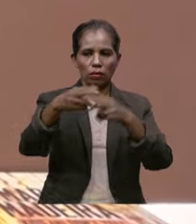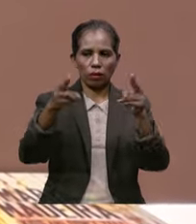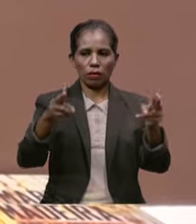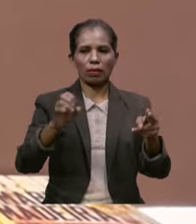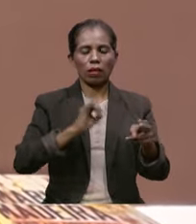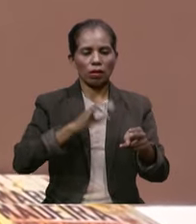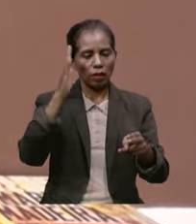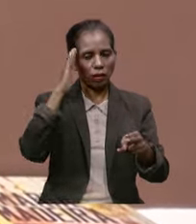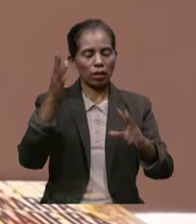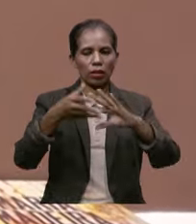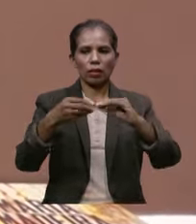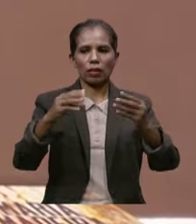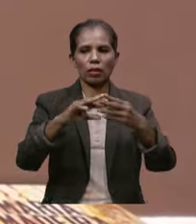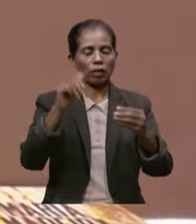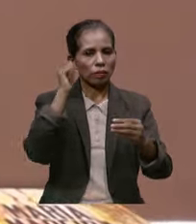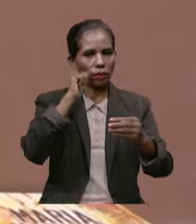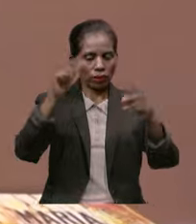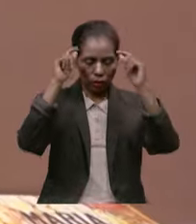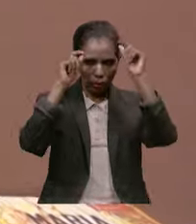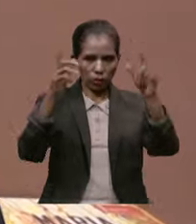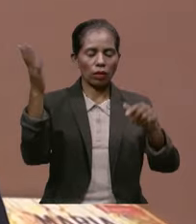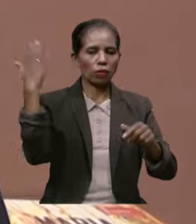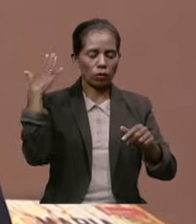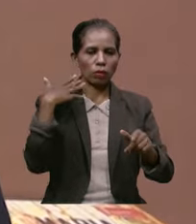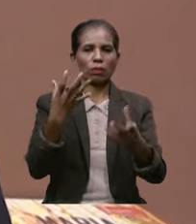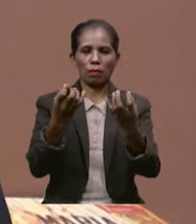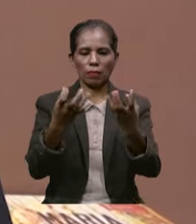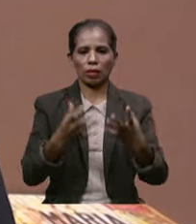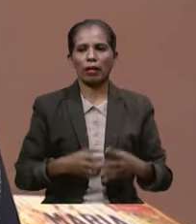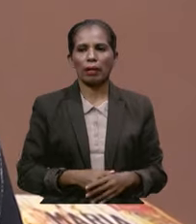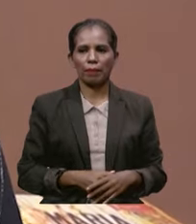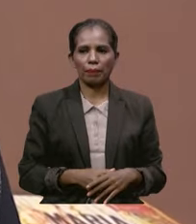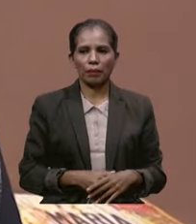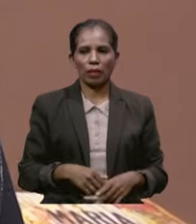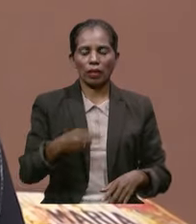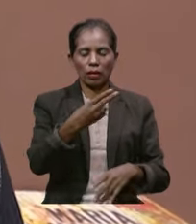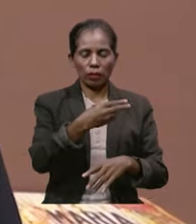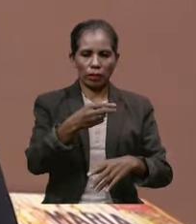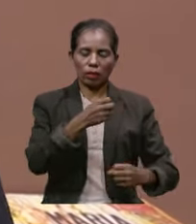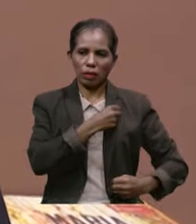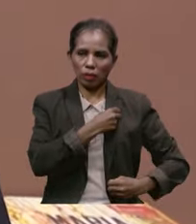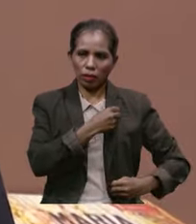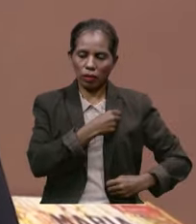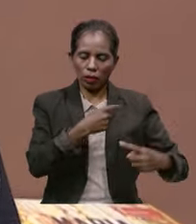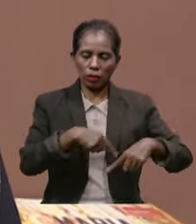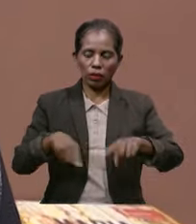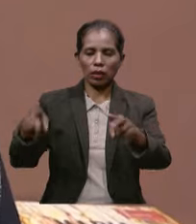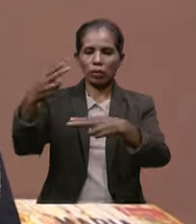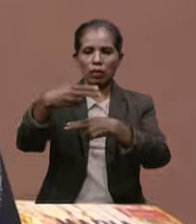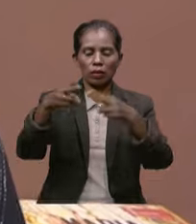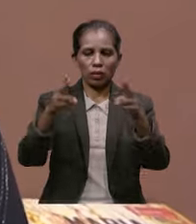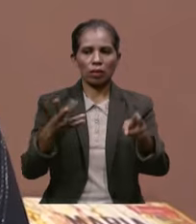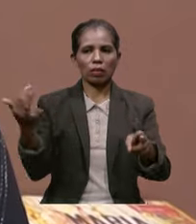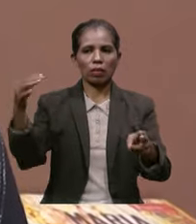conhece história kata feto Timor sira ulu barak Indonésia militar lori sira ba quarto ne obriga